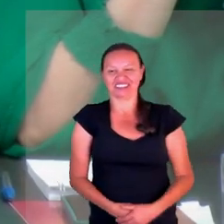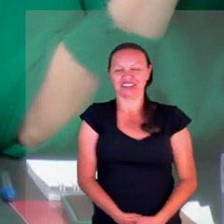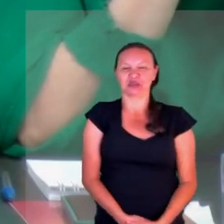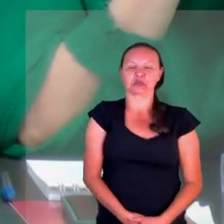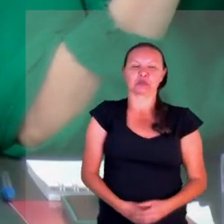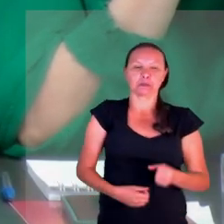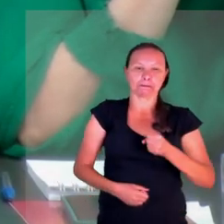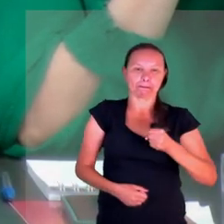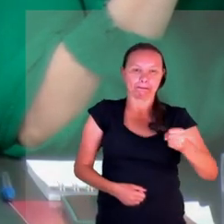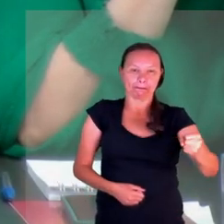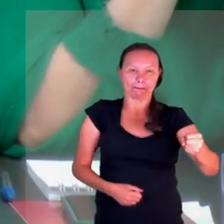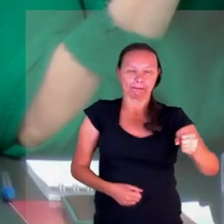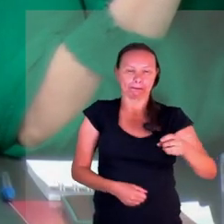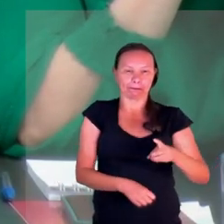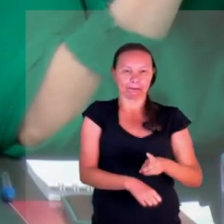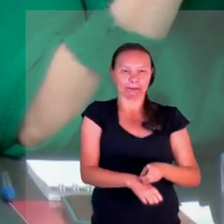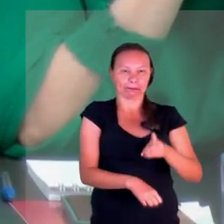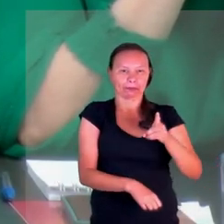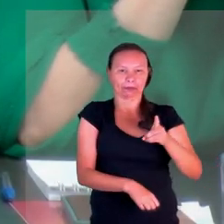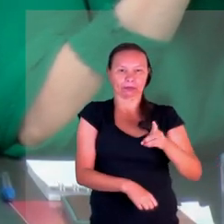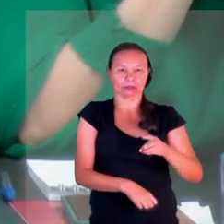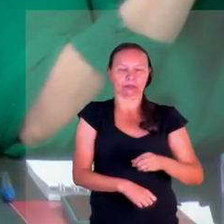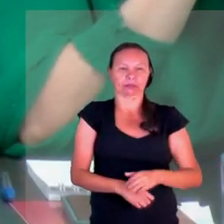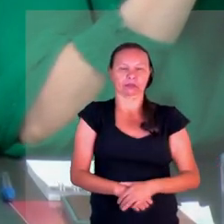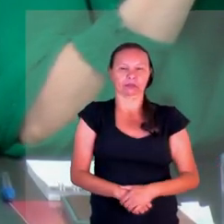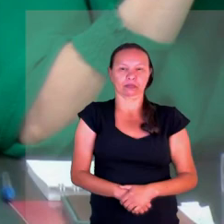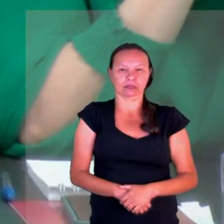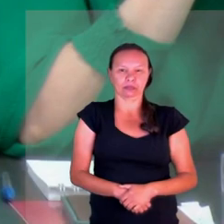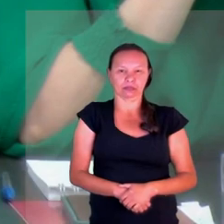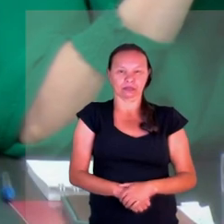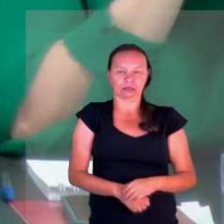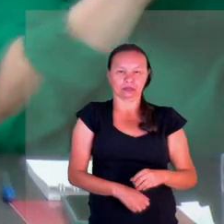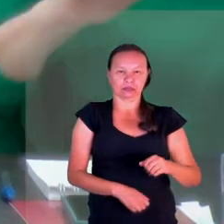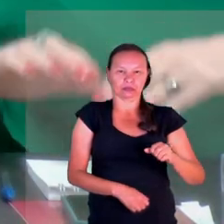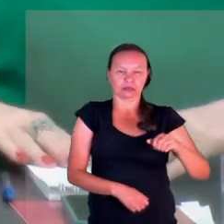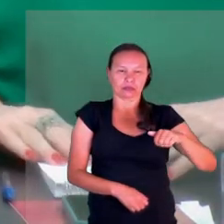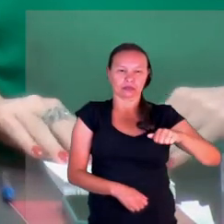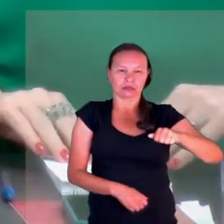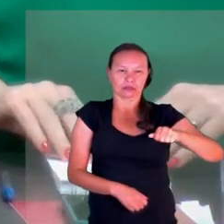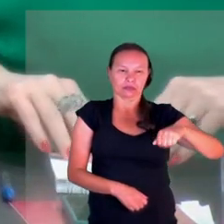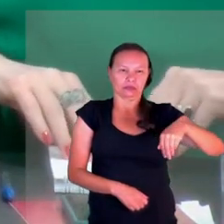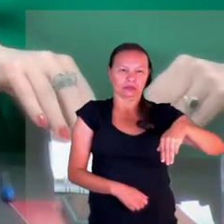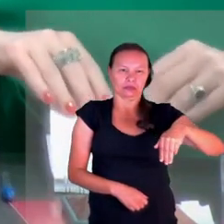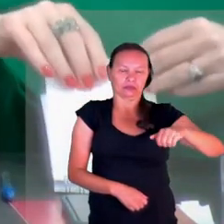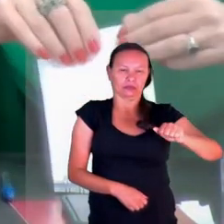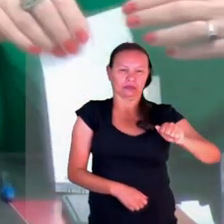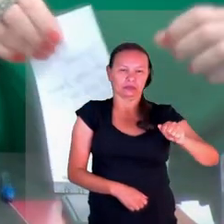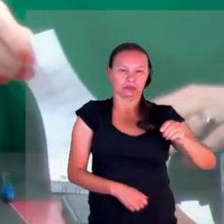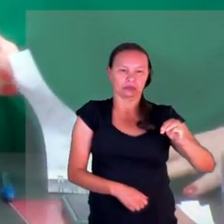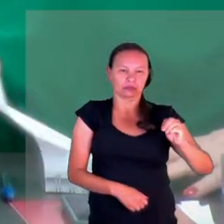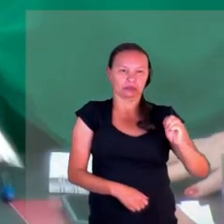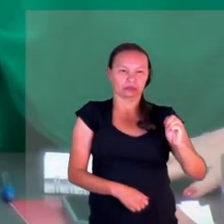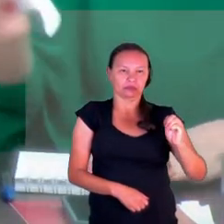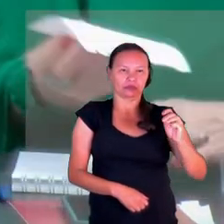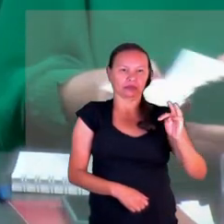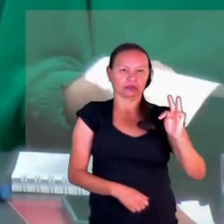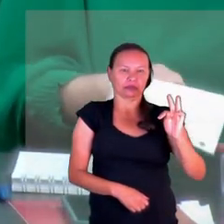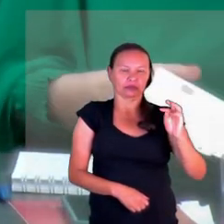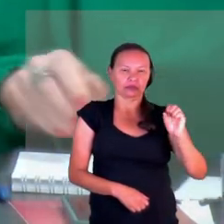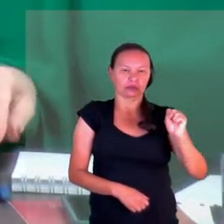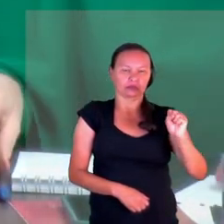palavra para Dr weste conte Martin Júnior e promotor de justiça no Ministério Público de